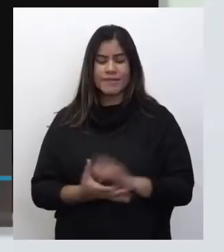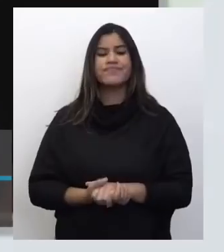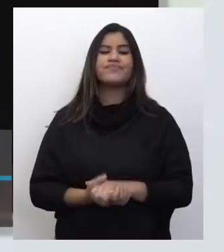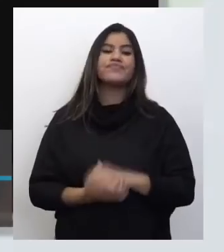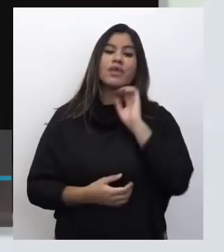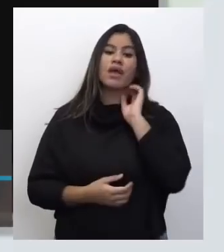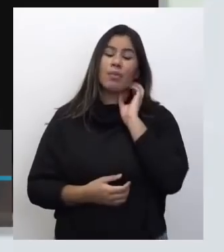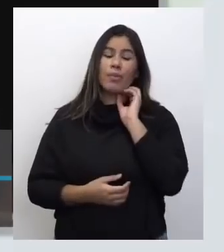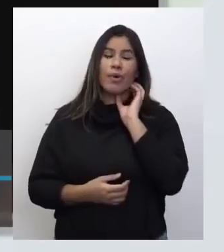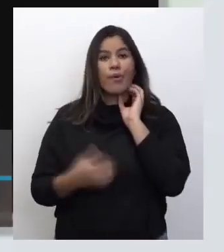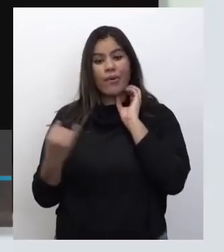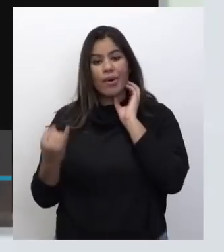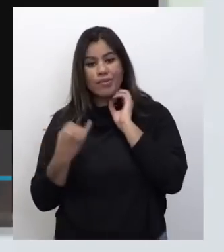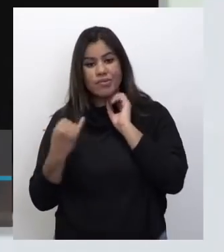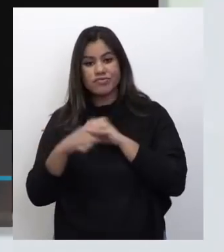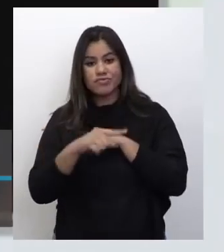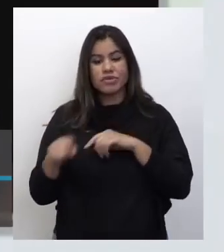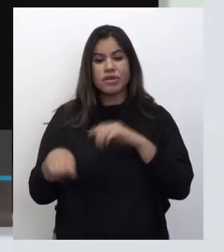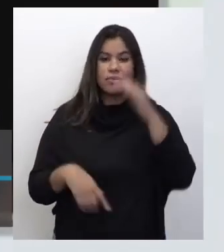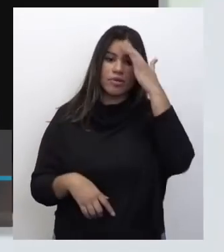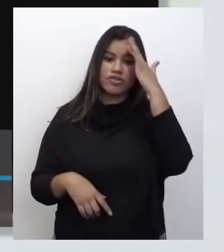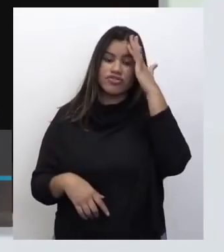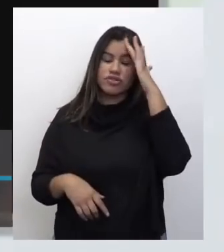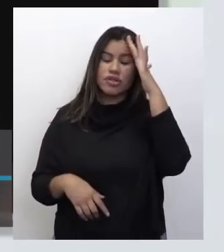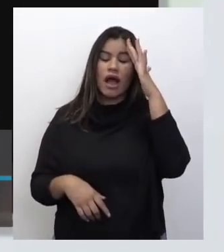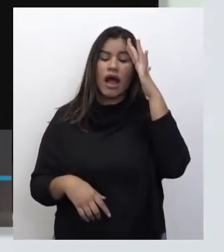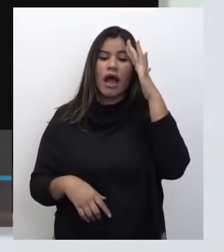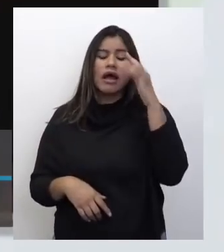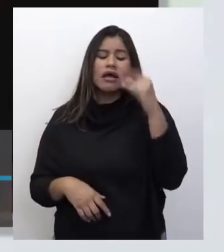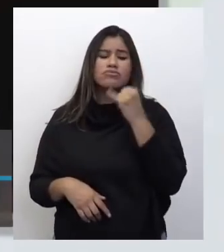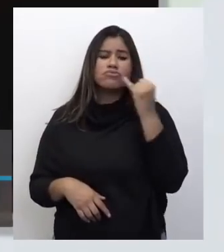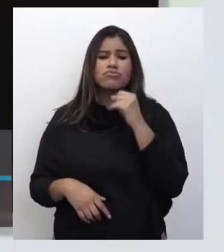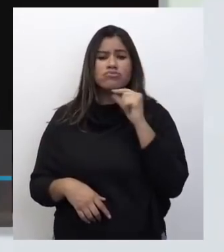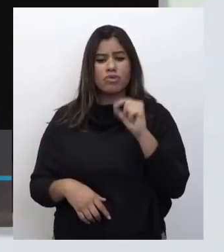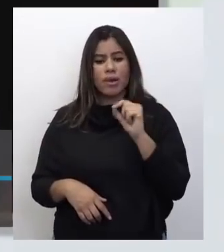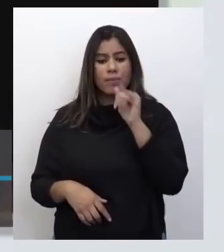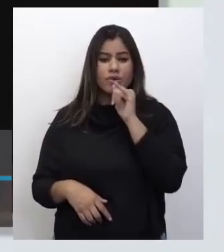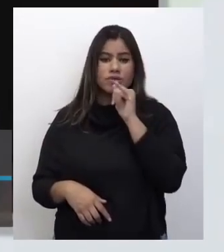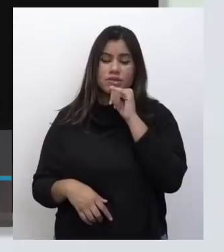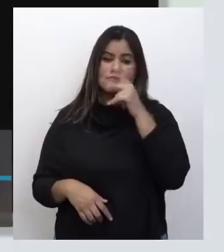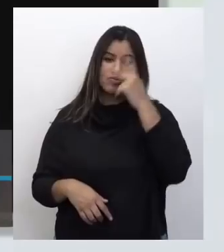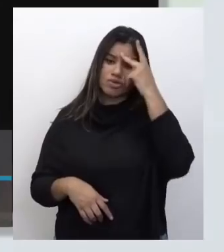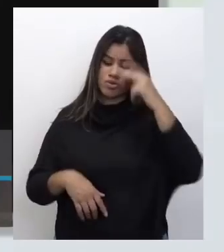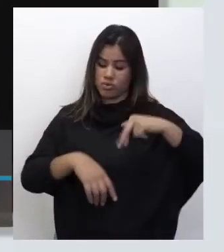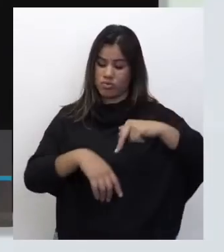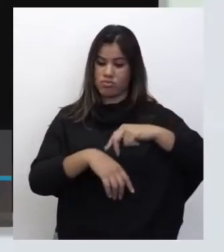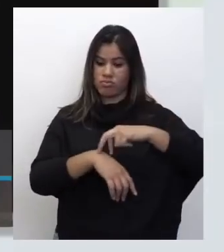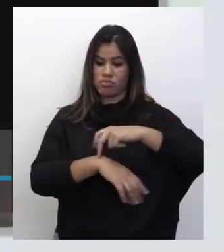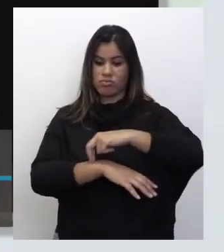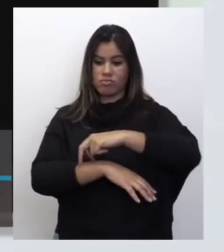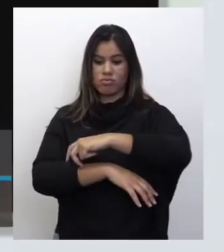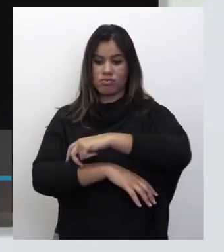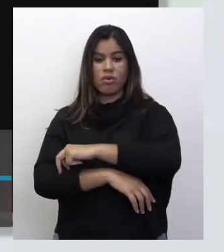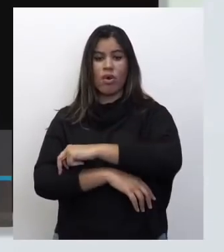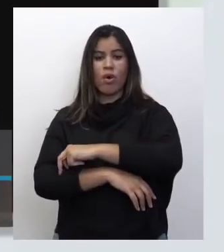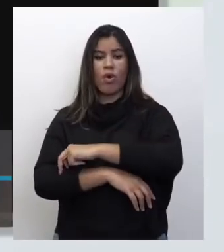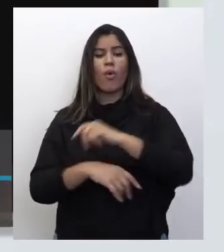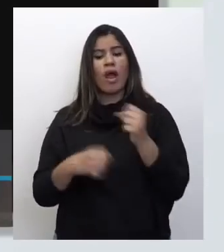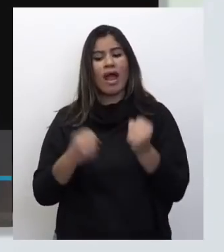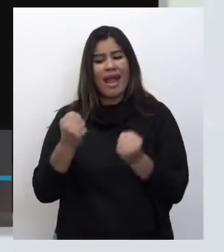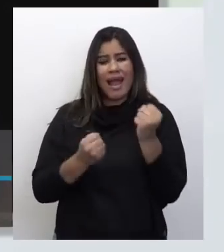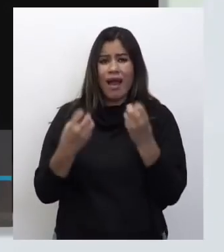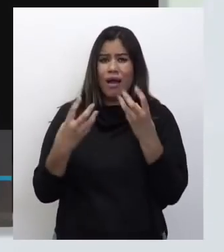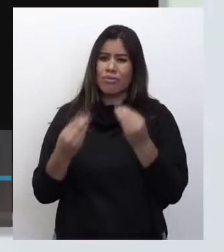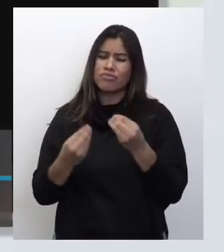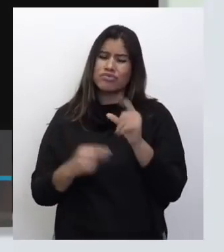no que é importante para vocês. Eu acho importante pensar bastante no pedestre e não tanto na questão dos carros.